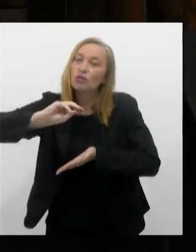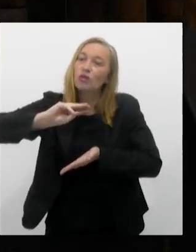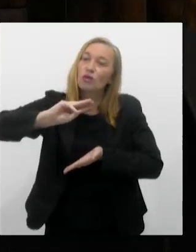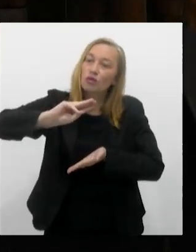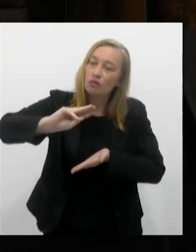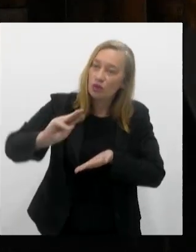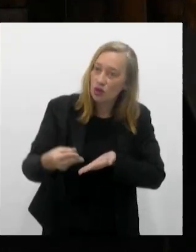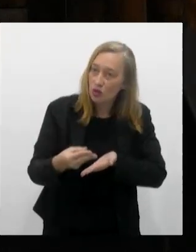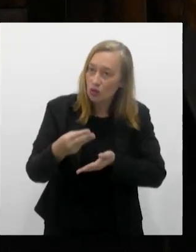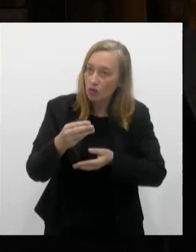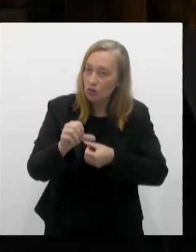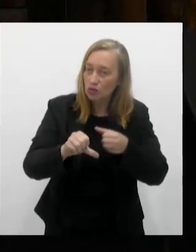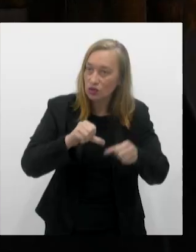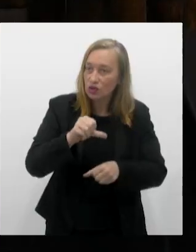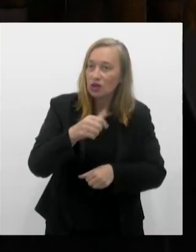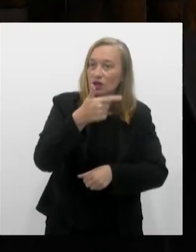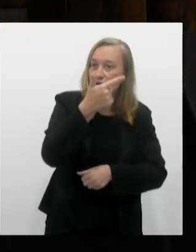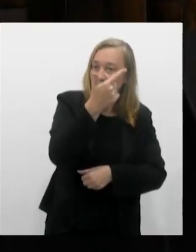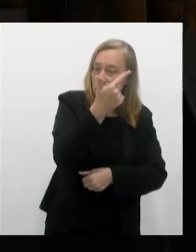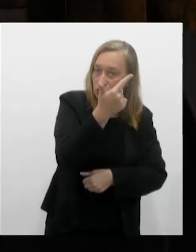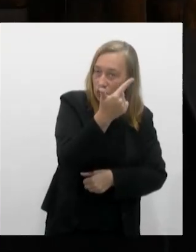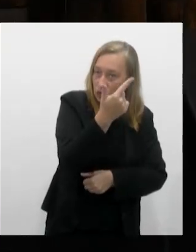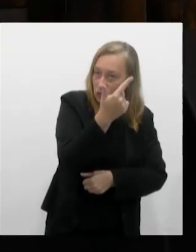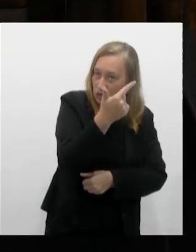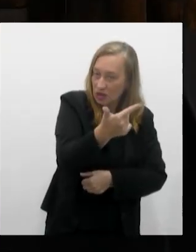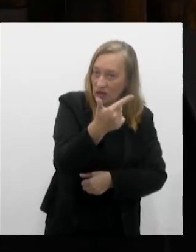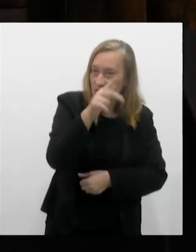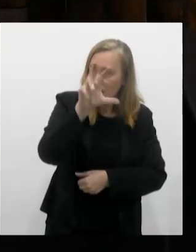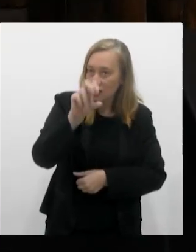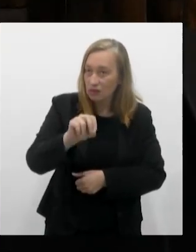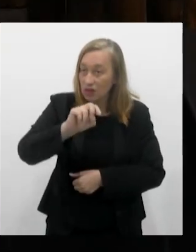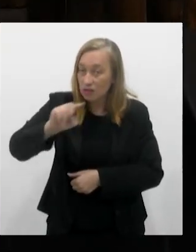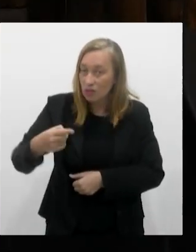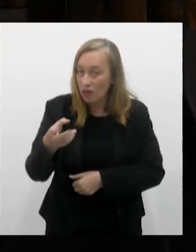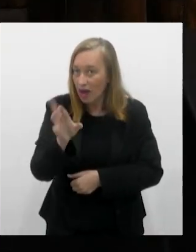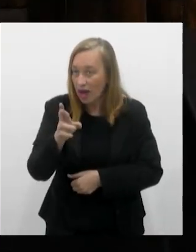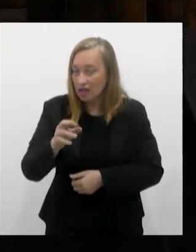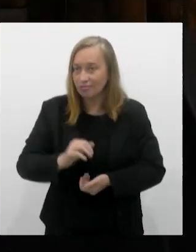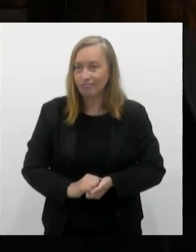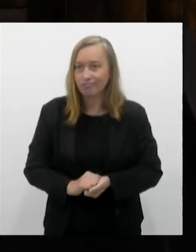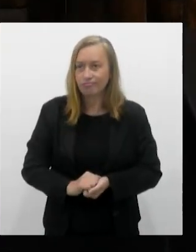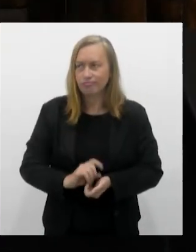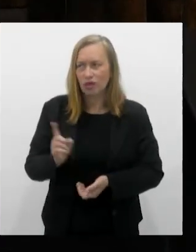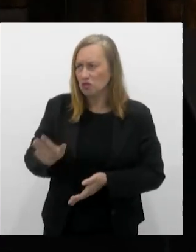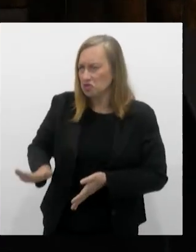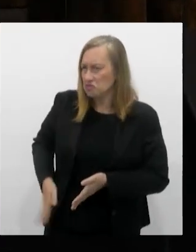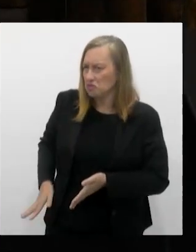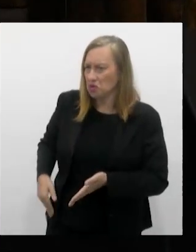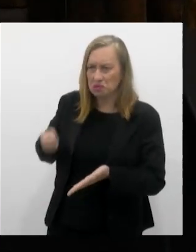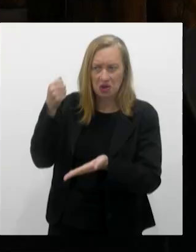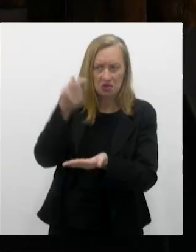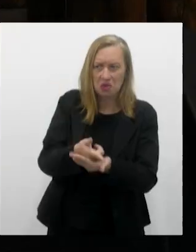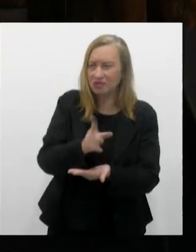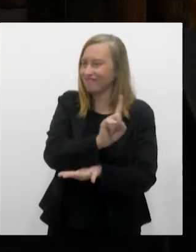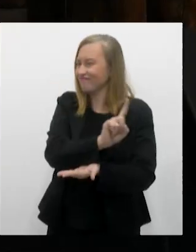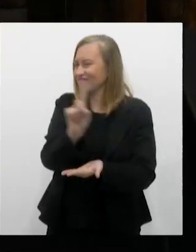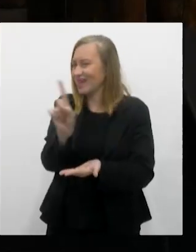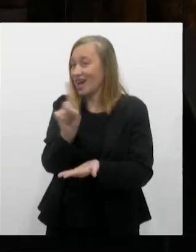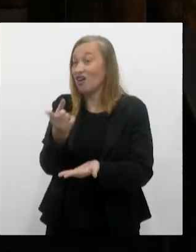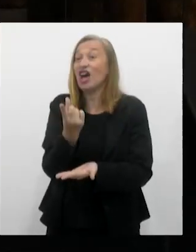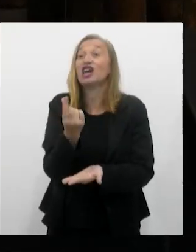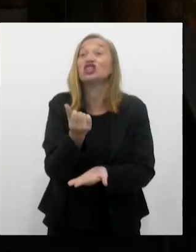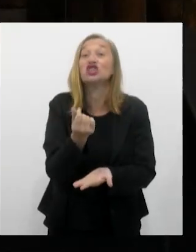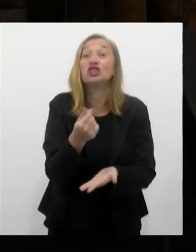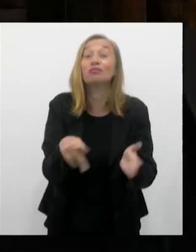milhões por 250 mil reais. Não foi do bolso deles, é dinheiro